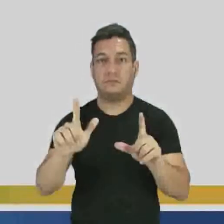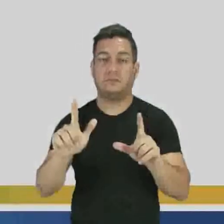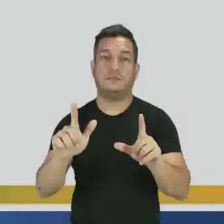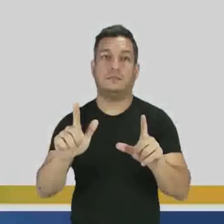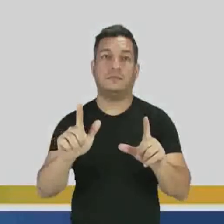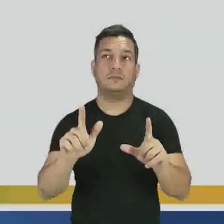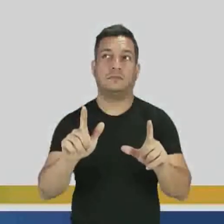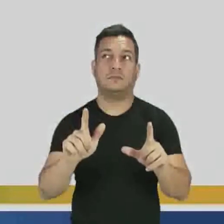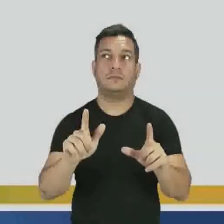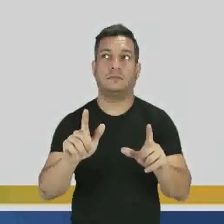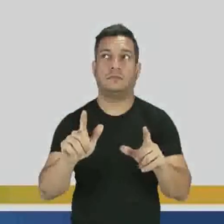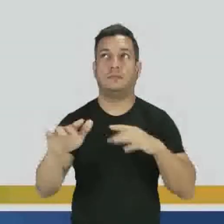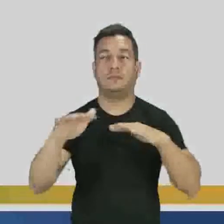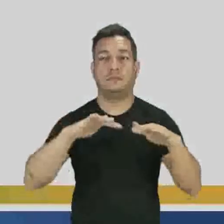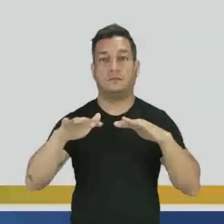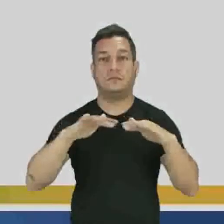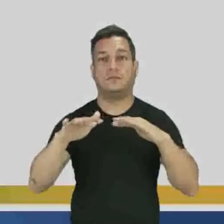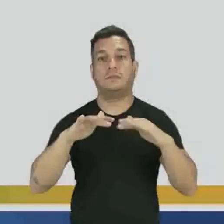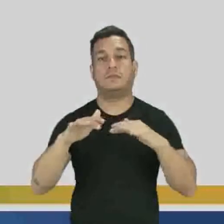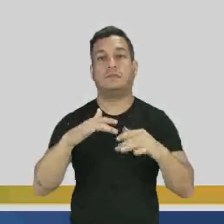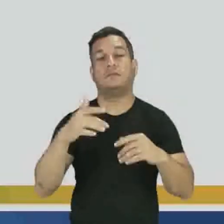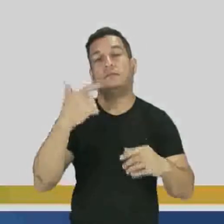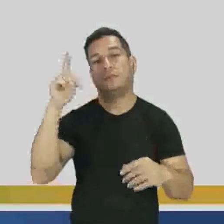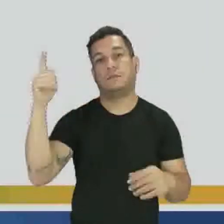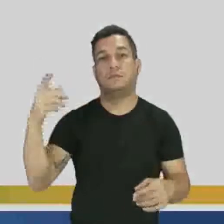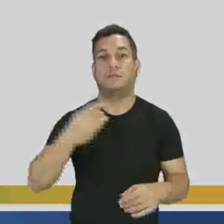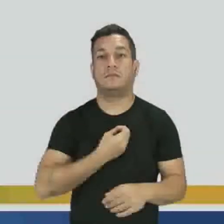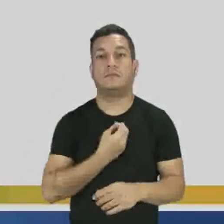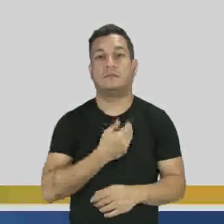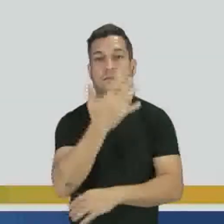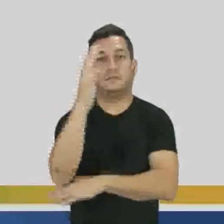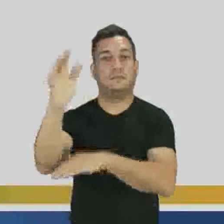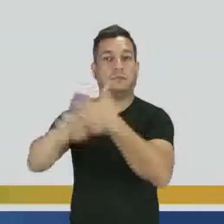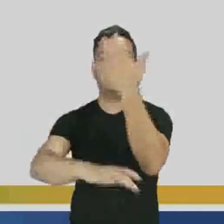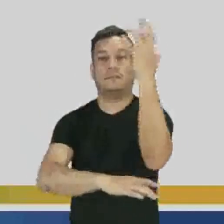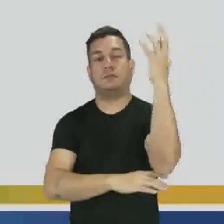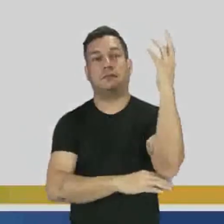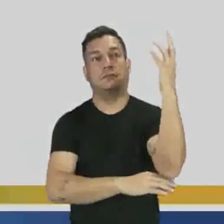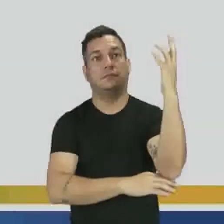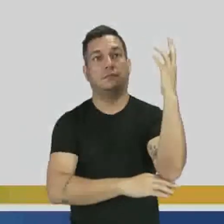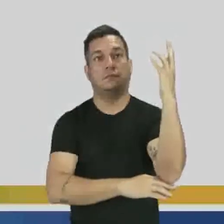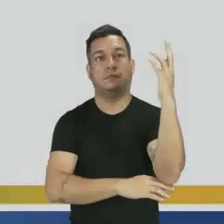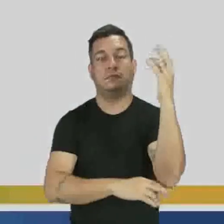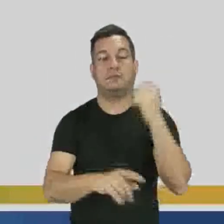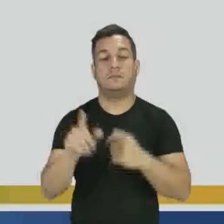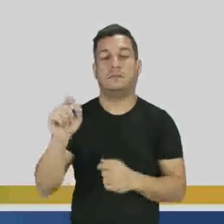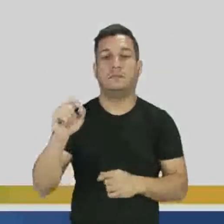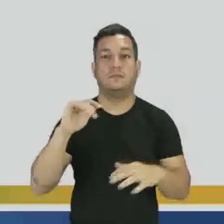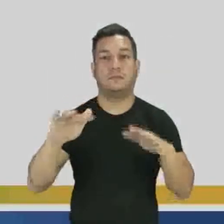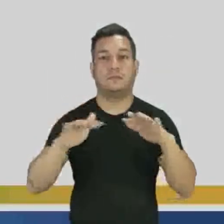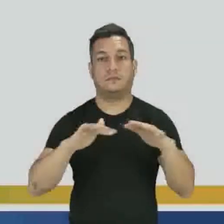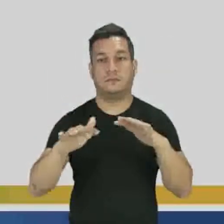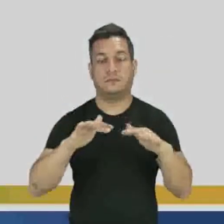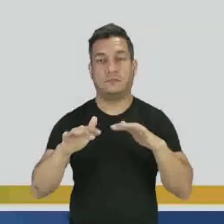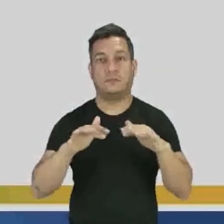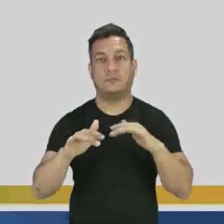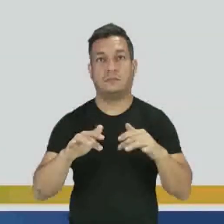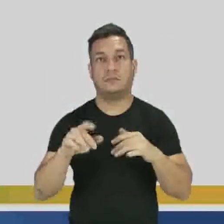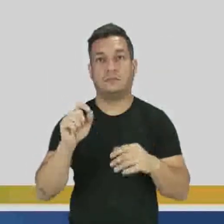imagem. Esses movimentos e outros que existem na natureza, eles são movimentos